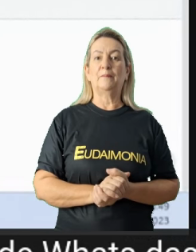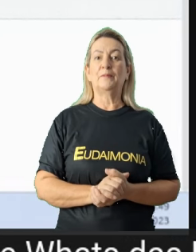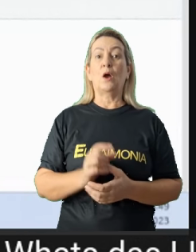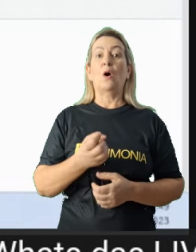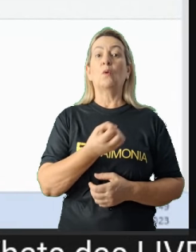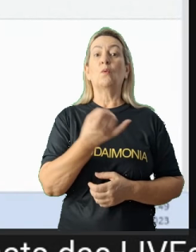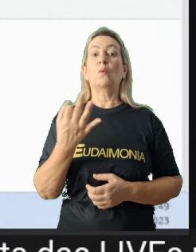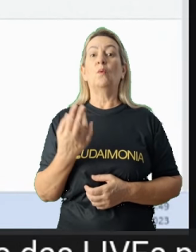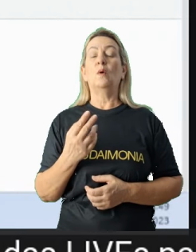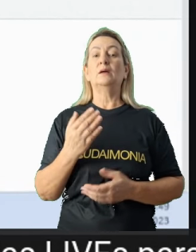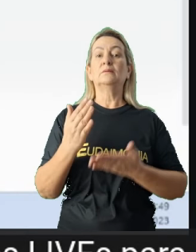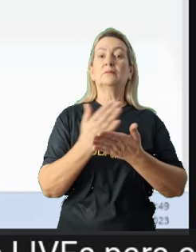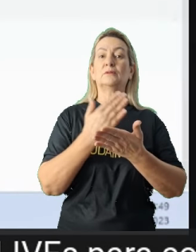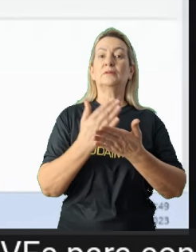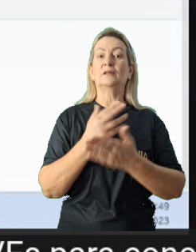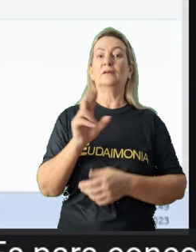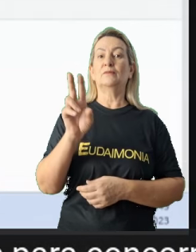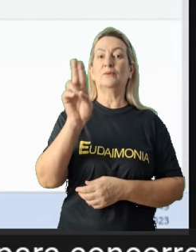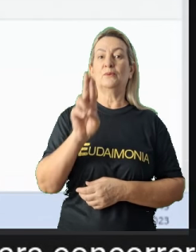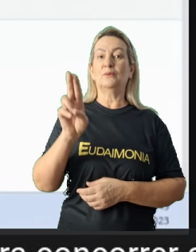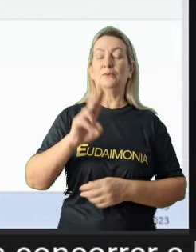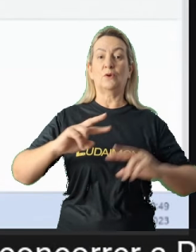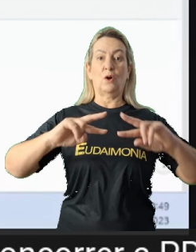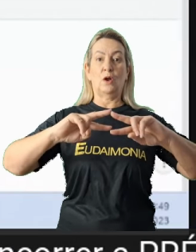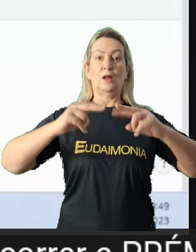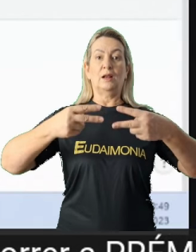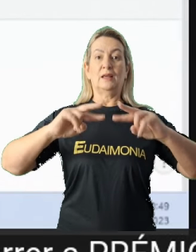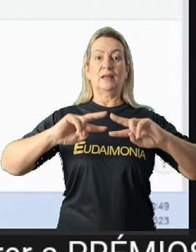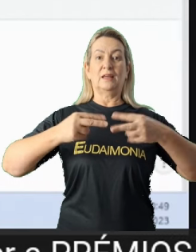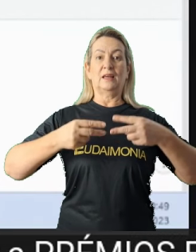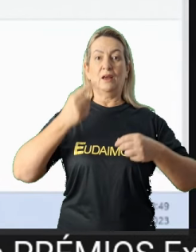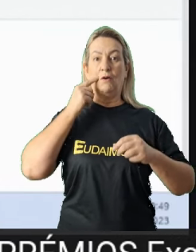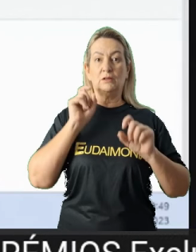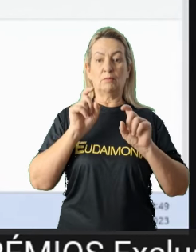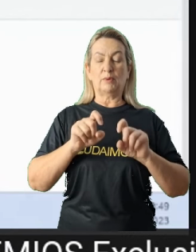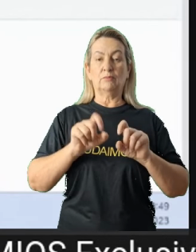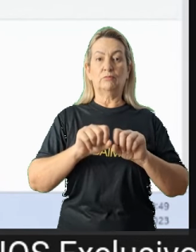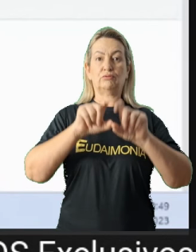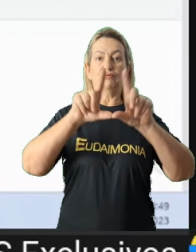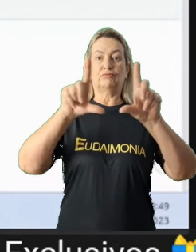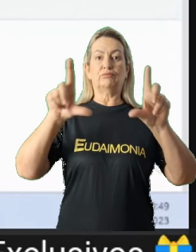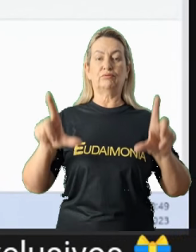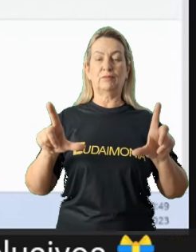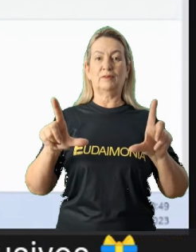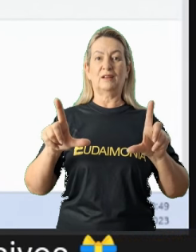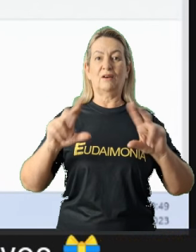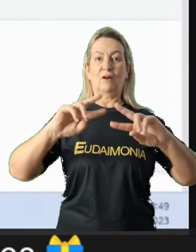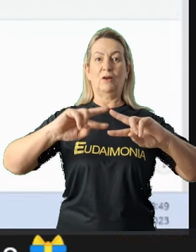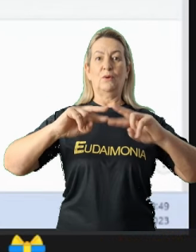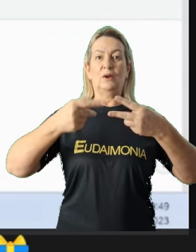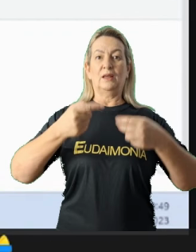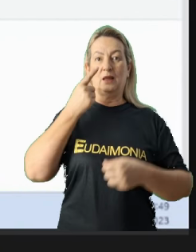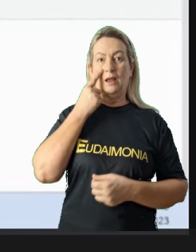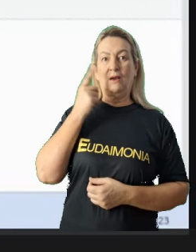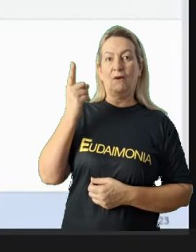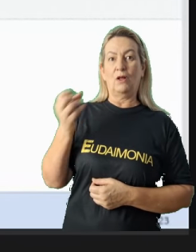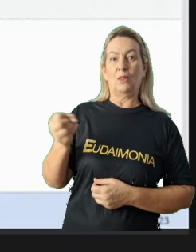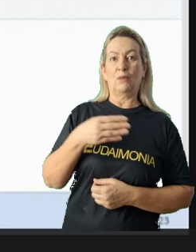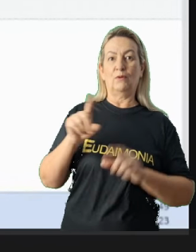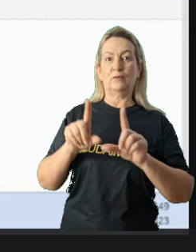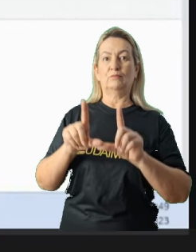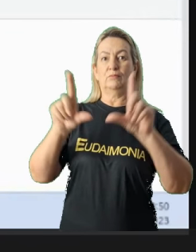Usou este livro, usou esse. Olha os links aqui, hein? Tá vendo o link aqui, ó? Se eu clico aqui, ele abre o link, ó. Se eu clico aqui, ele abre o link aqui em cima,